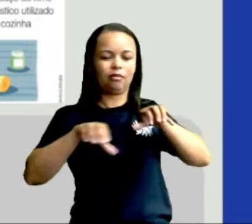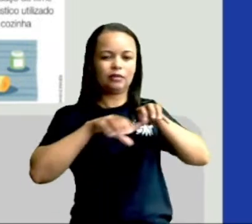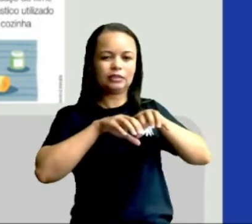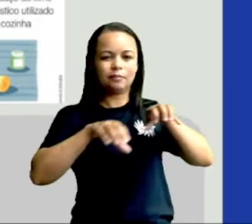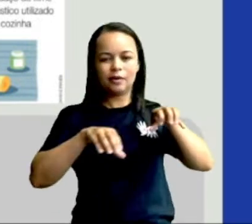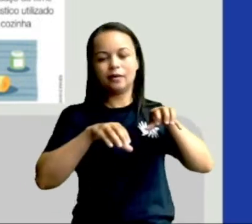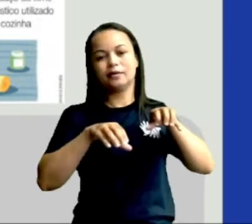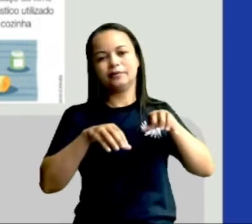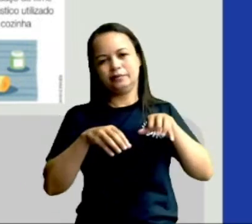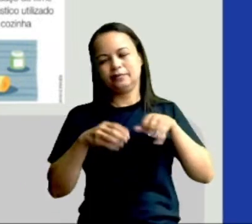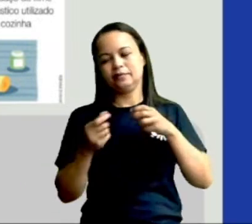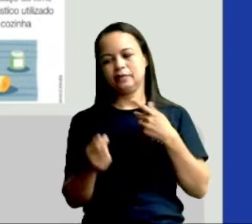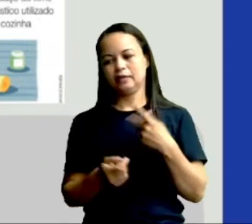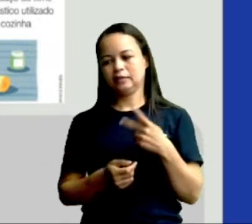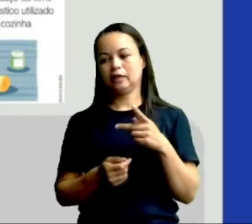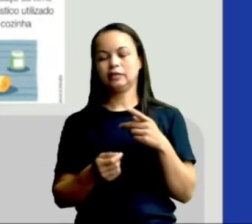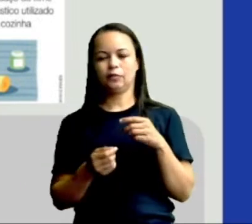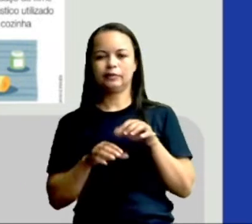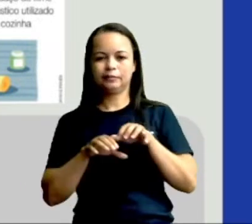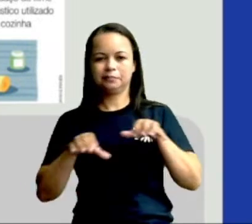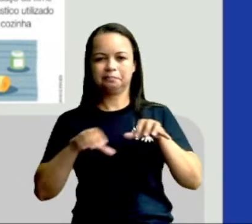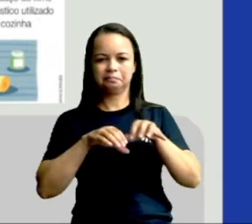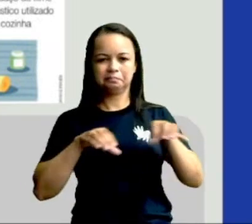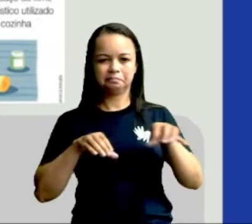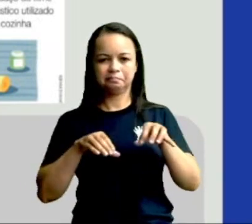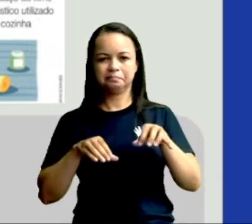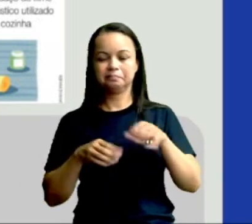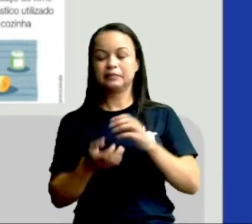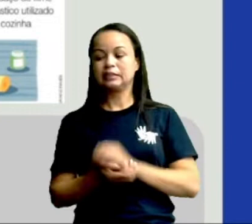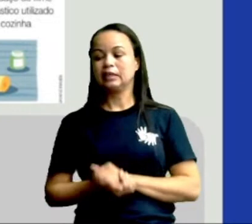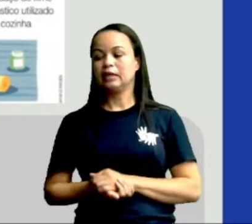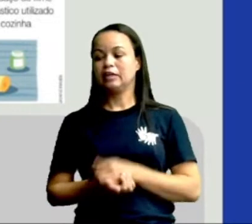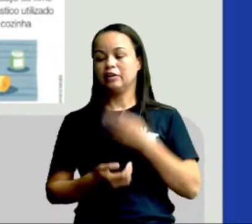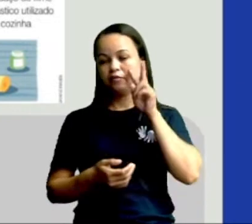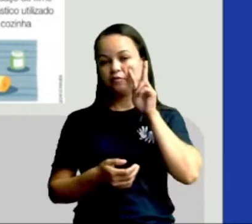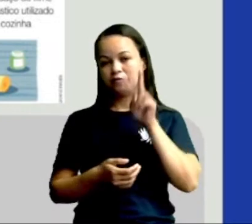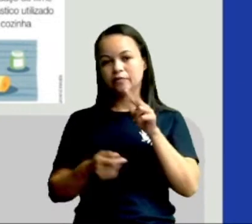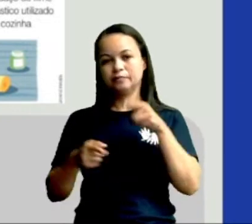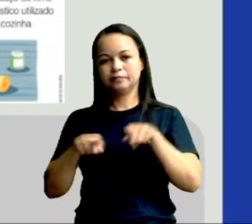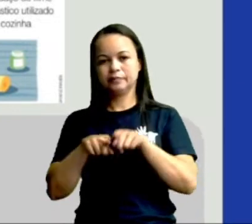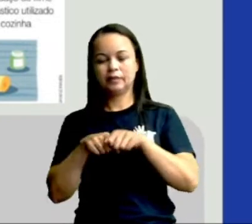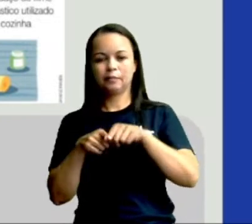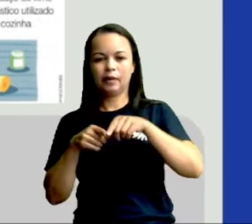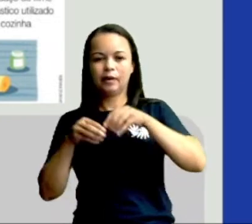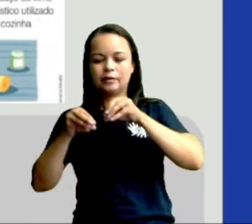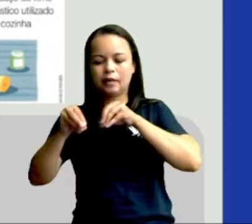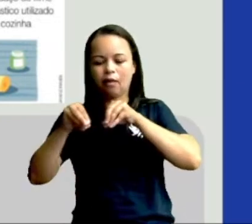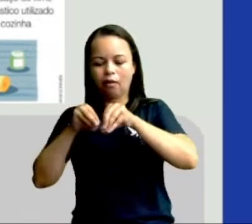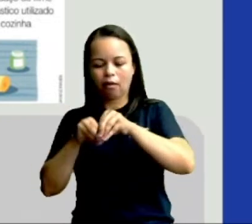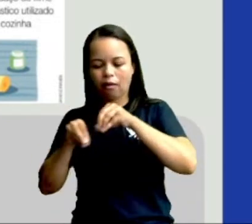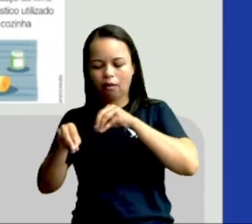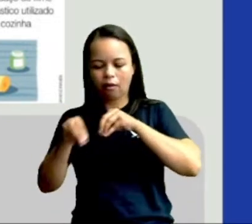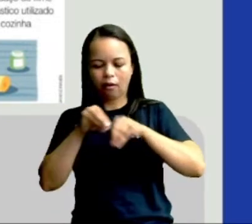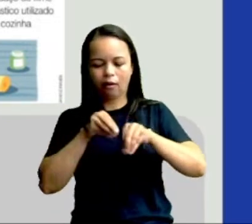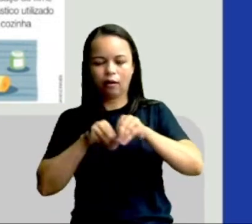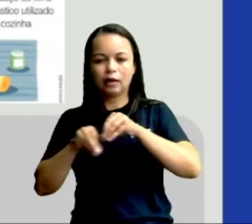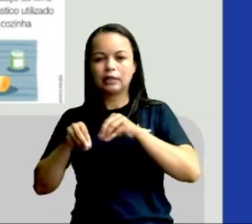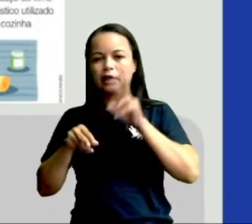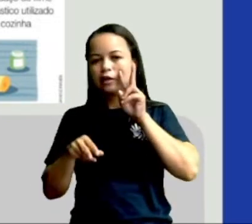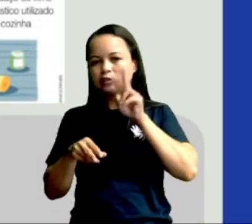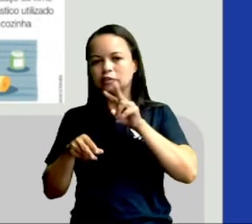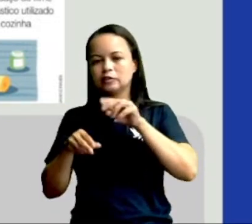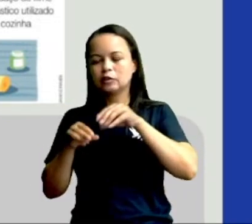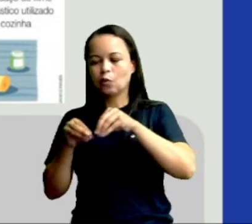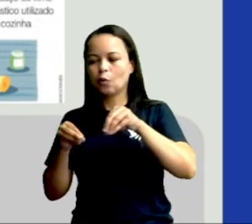a substância do sal, então aí são a separação. E vemos também a separação, né, da catação, que aí justamente é possível a